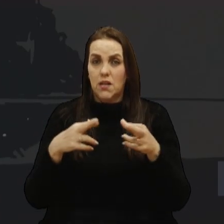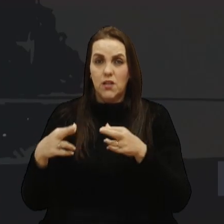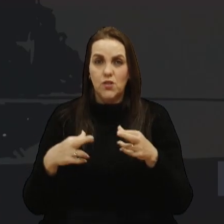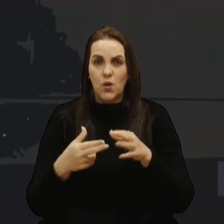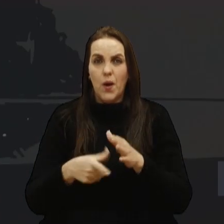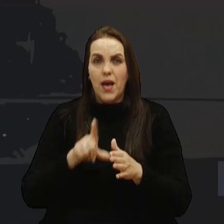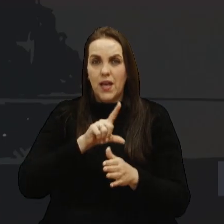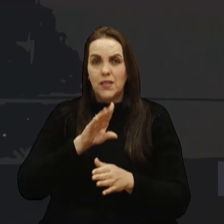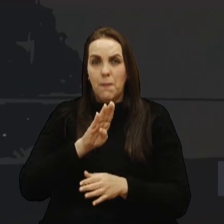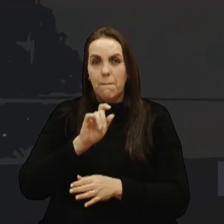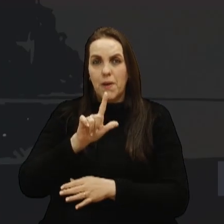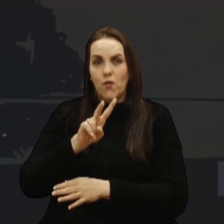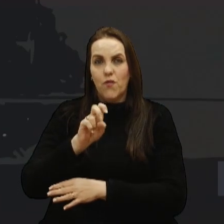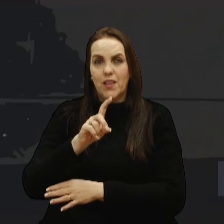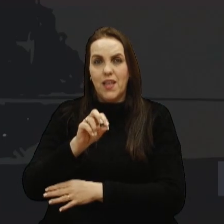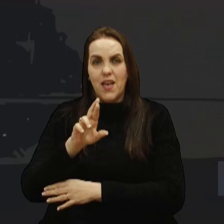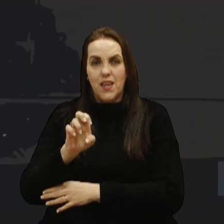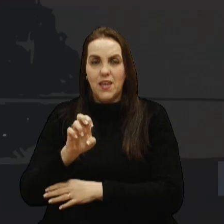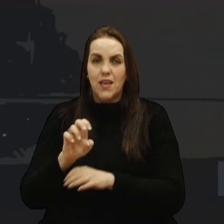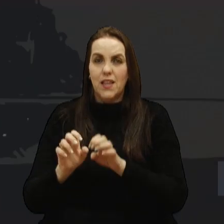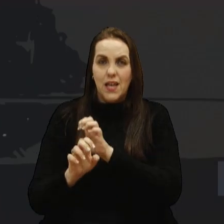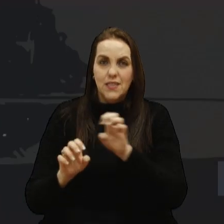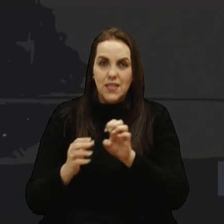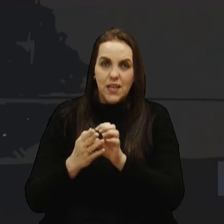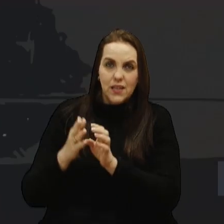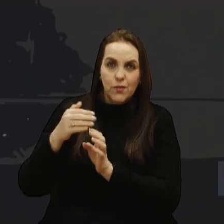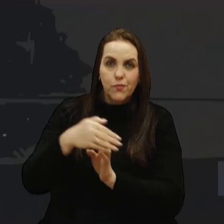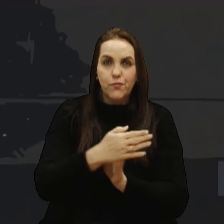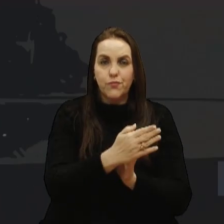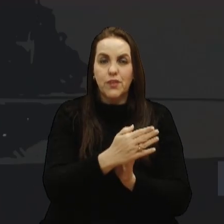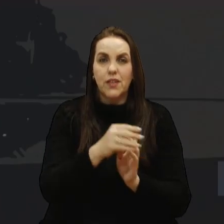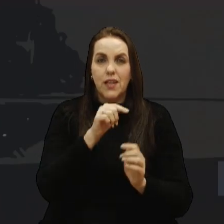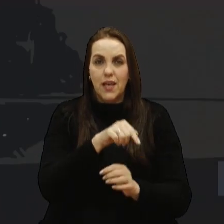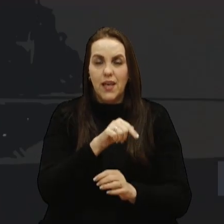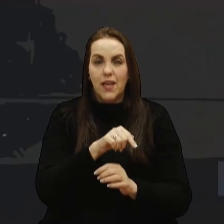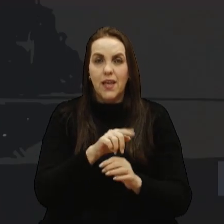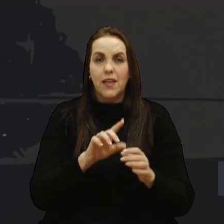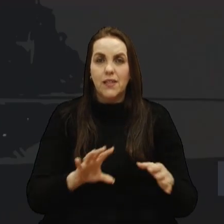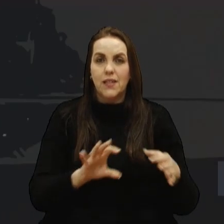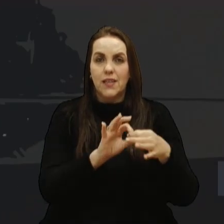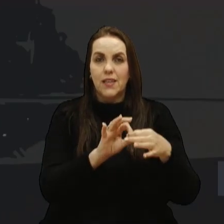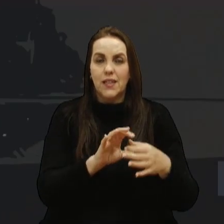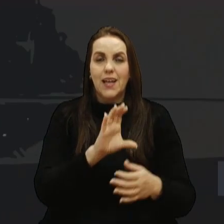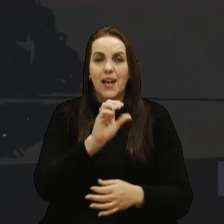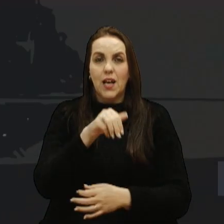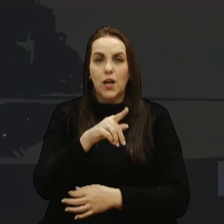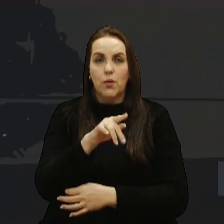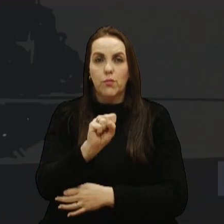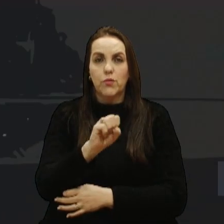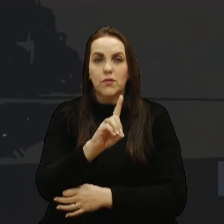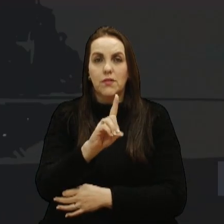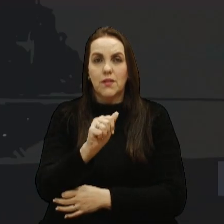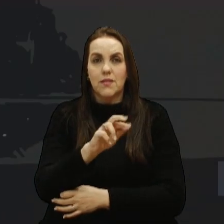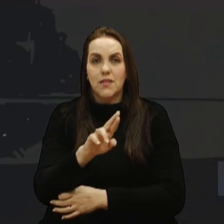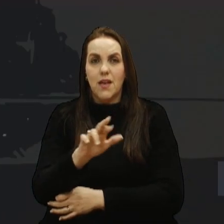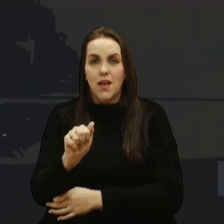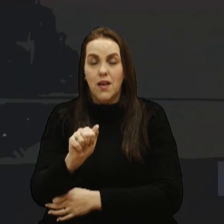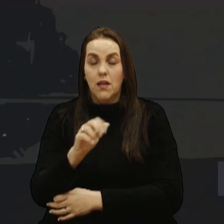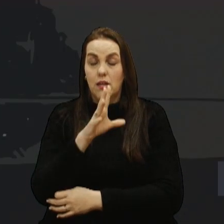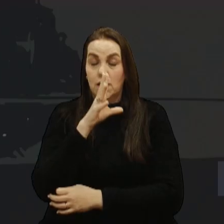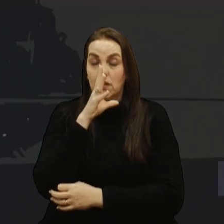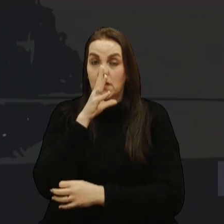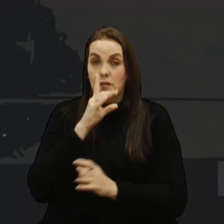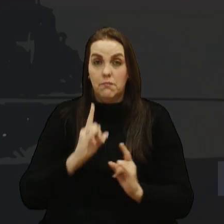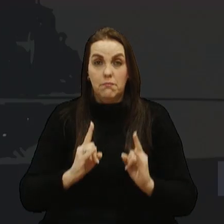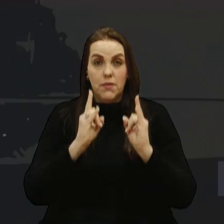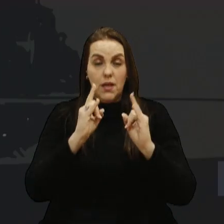Belvedere à esquerda, sai lá na ligação do Campos da Serra. É impressionante o que tem de prédio e